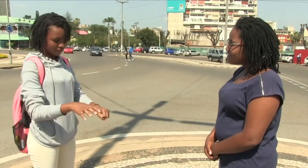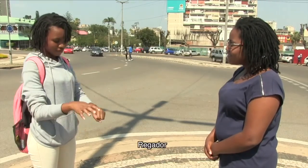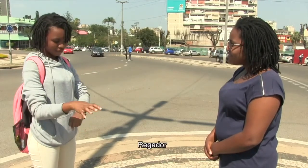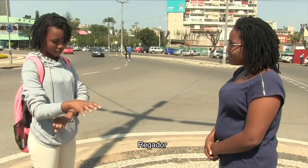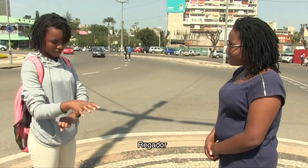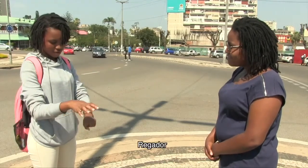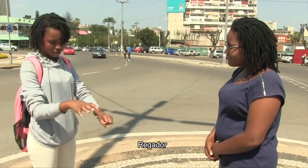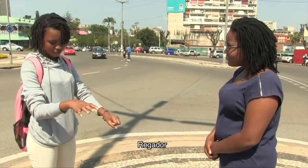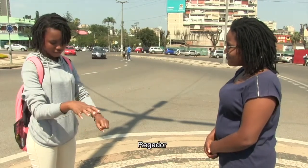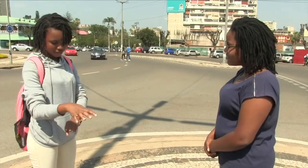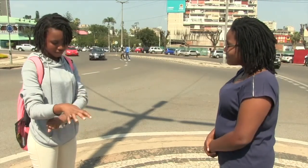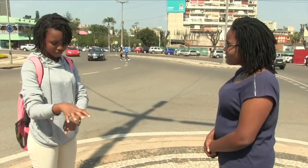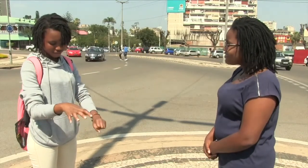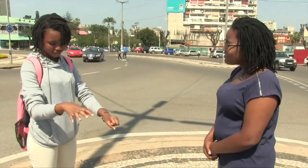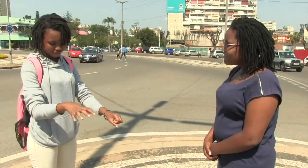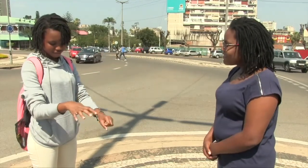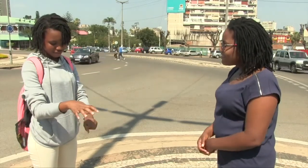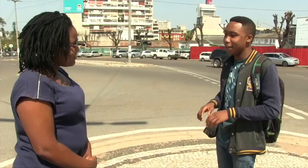Regador.